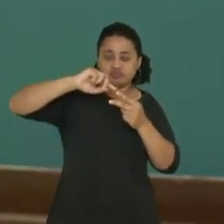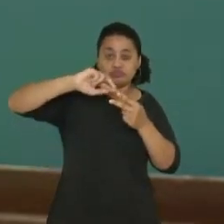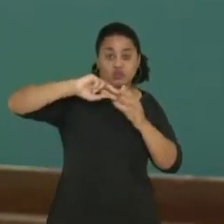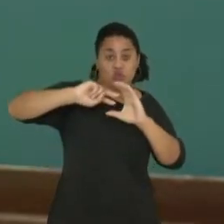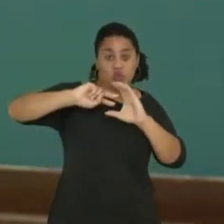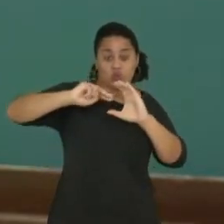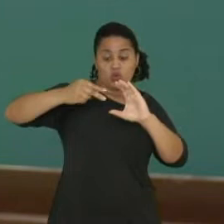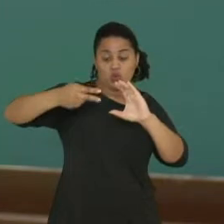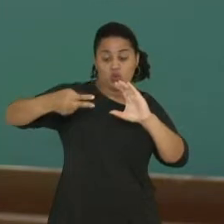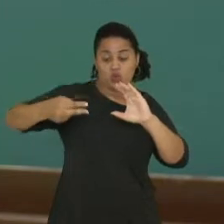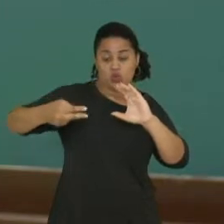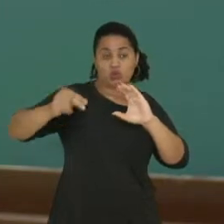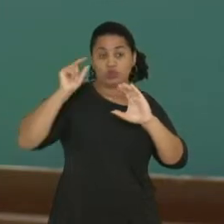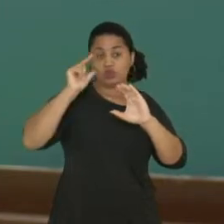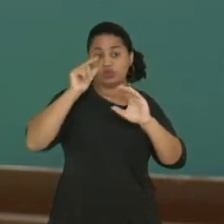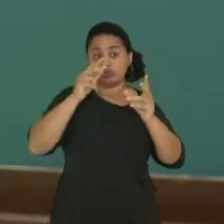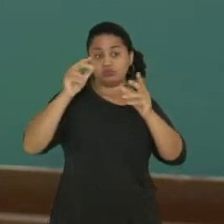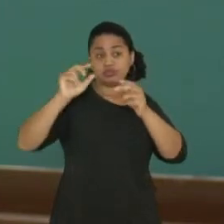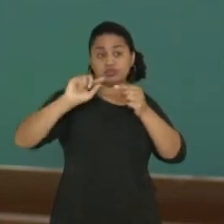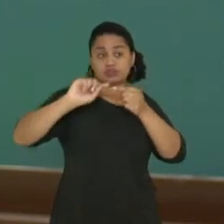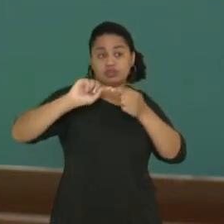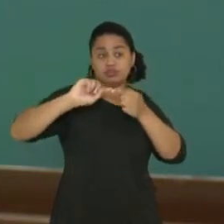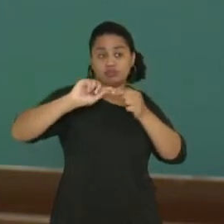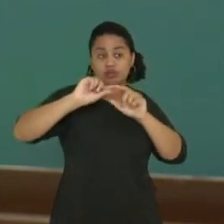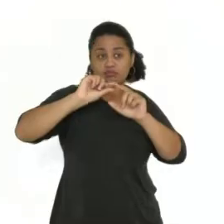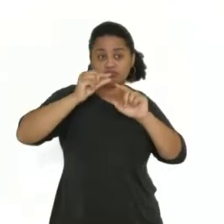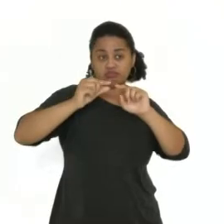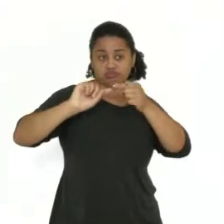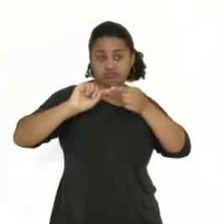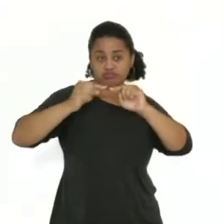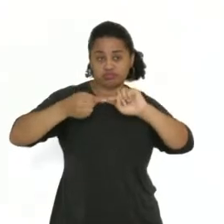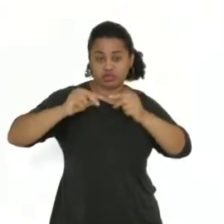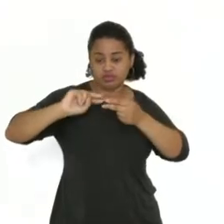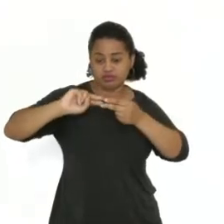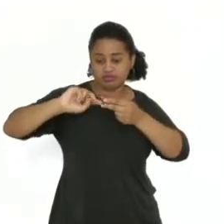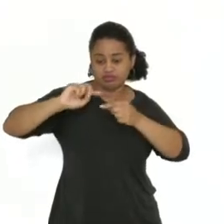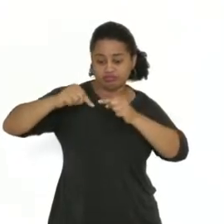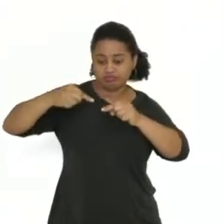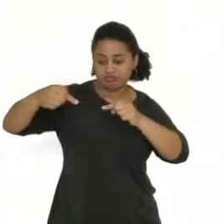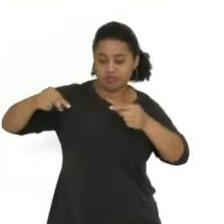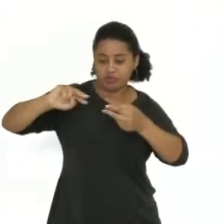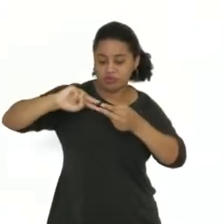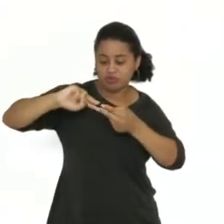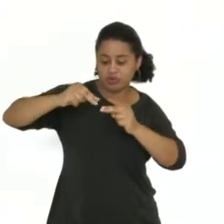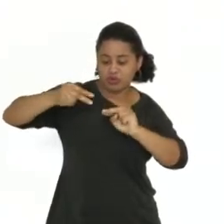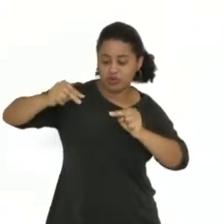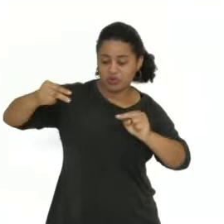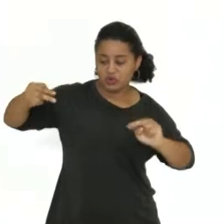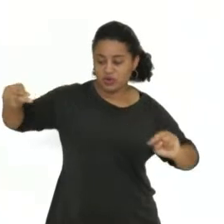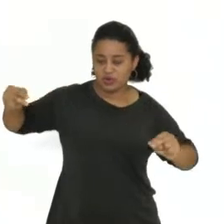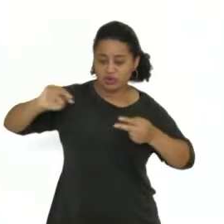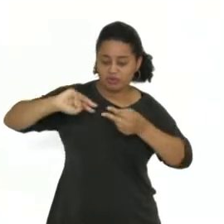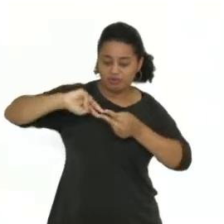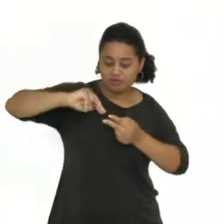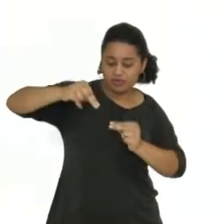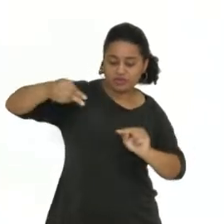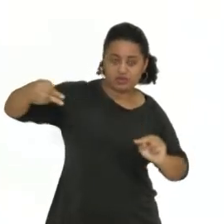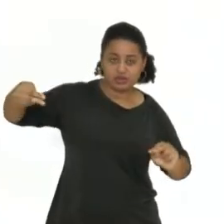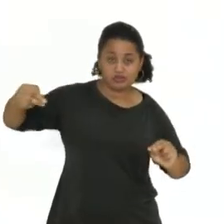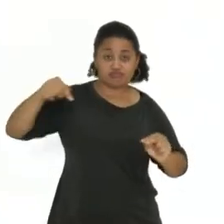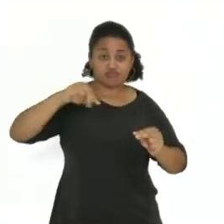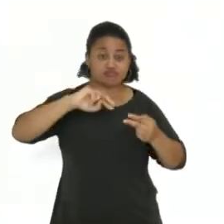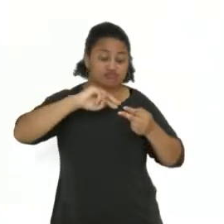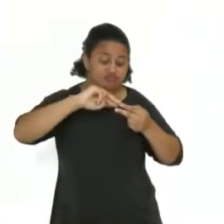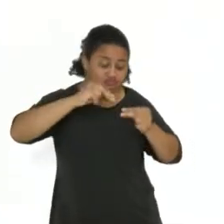cromossomo, nós conseguimos enxergar uma cadeia de DNA. É nesta cadeia de DNA que estão as